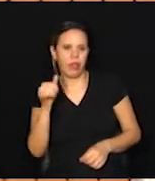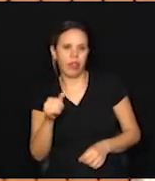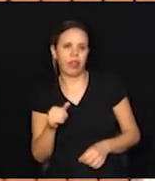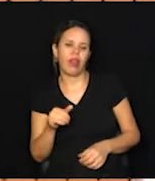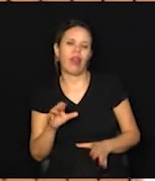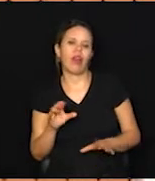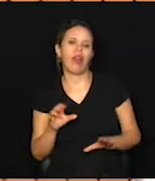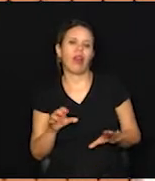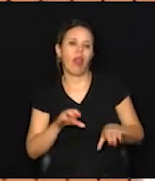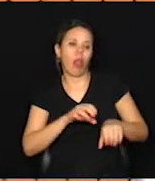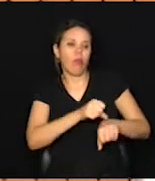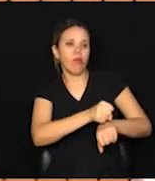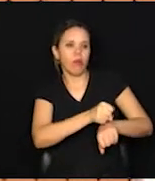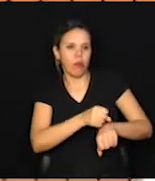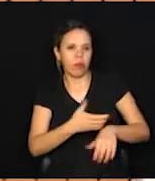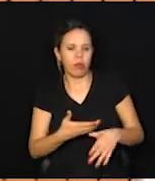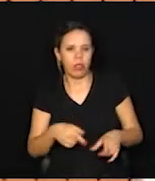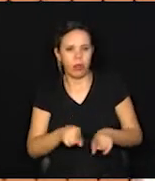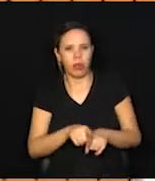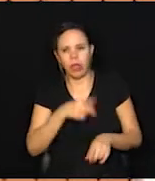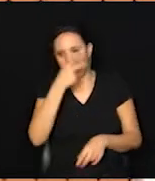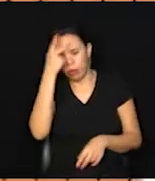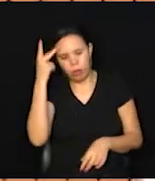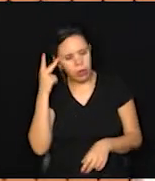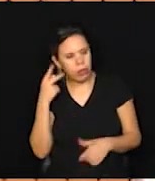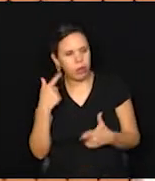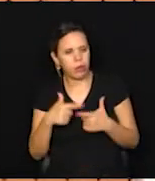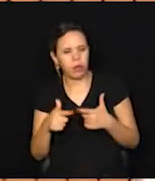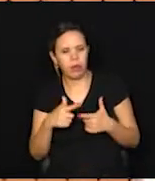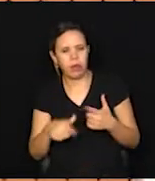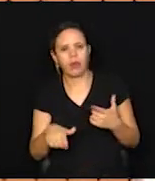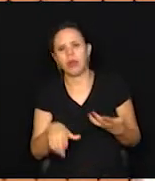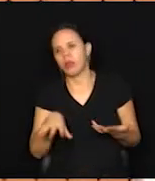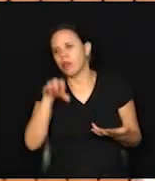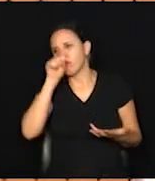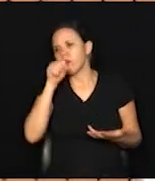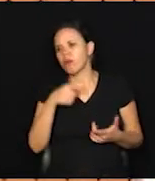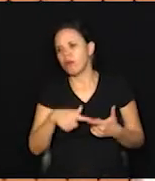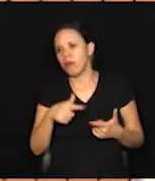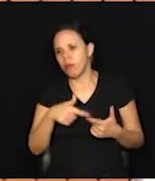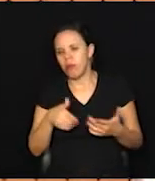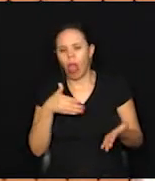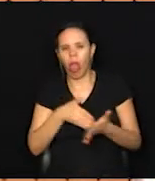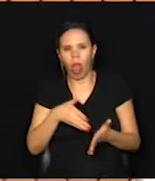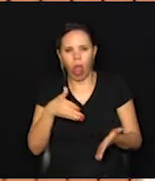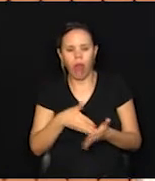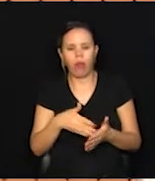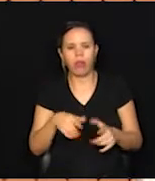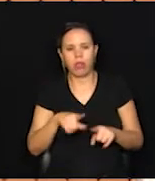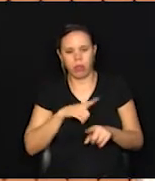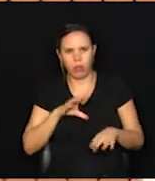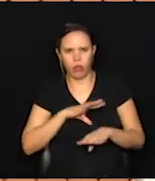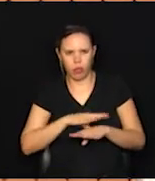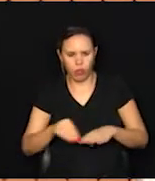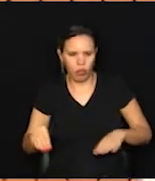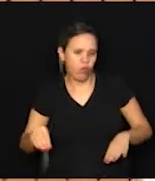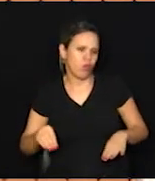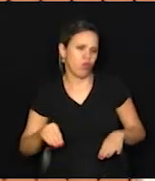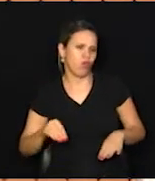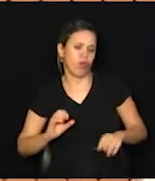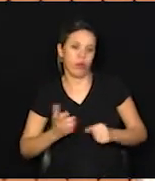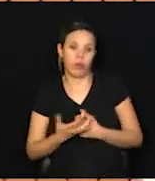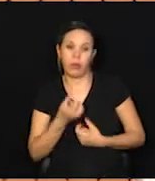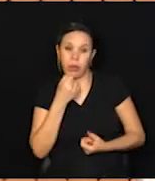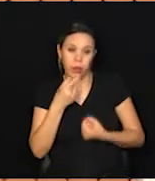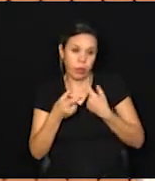os quadros de embolia que poderiam levar à morte também, mesmo o paciente sendo tendo curado da Covid. Então, esses são